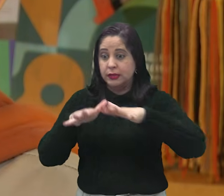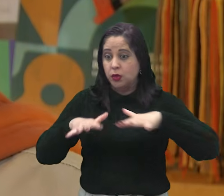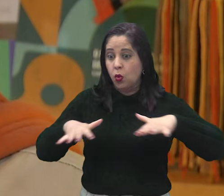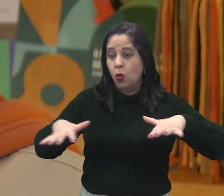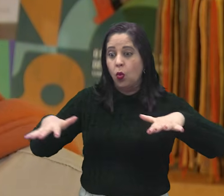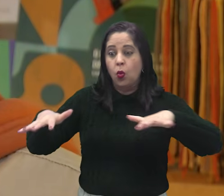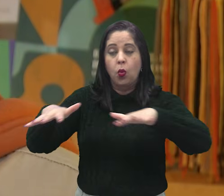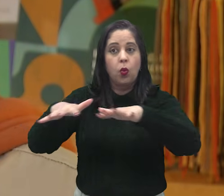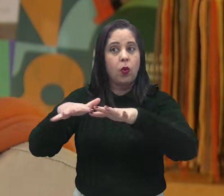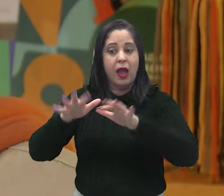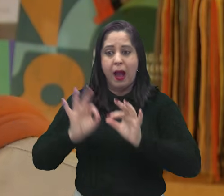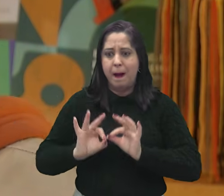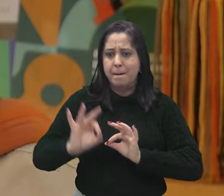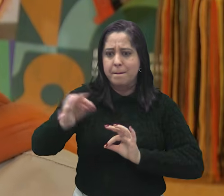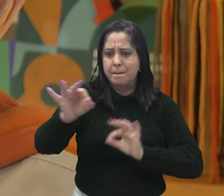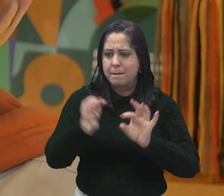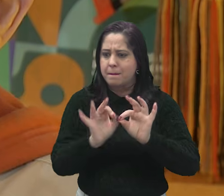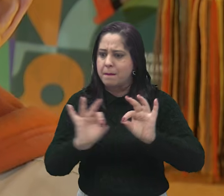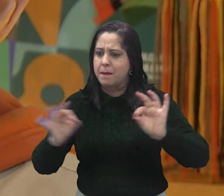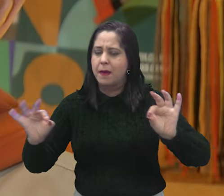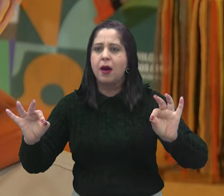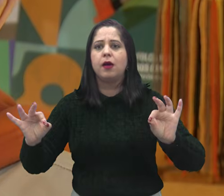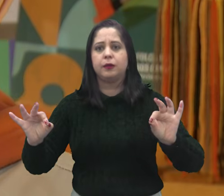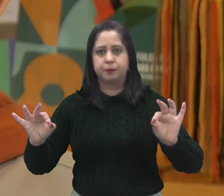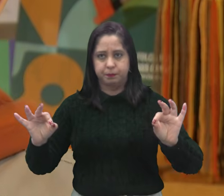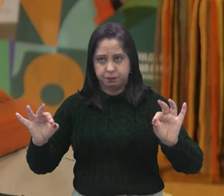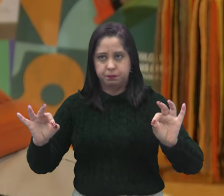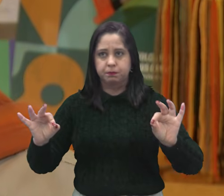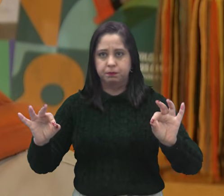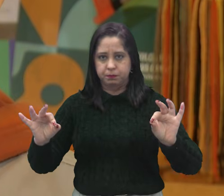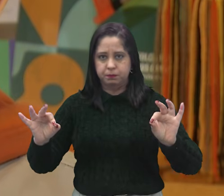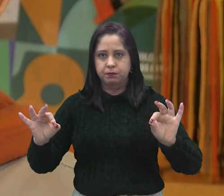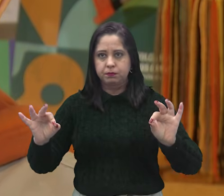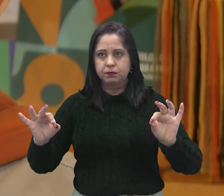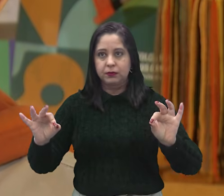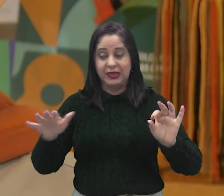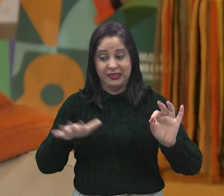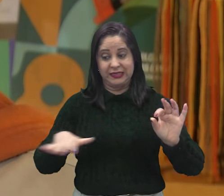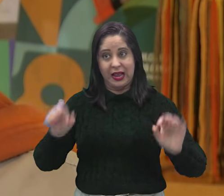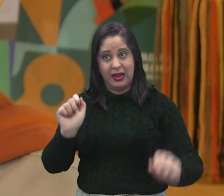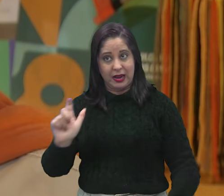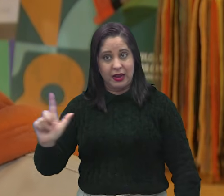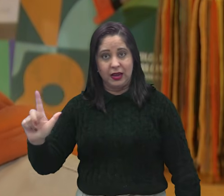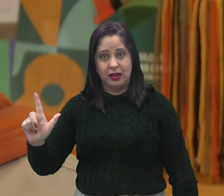de expansão imobiliária que nós estamos vivendo na Zona Leste. Então ela é essa pessoa